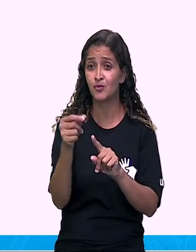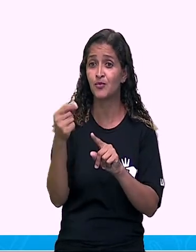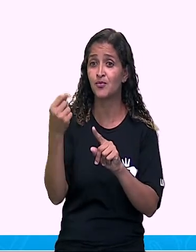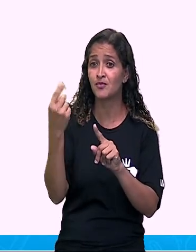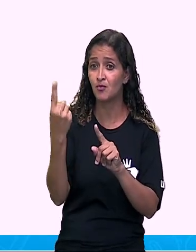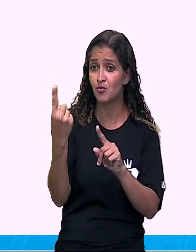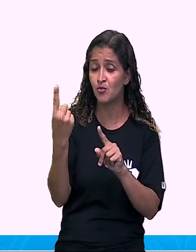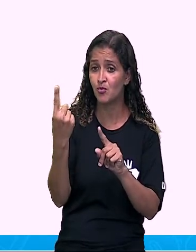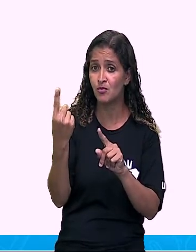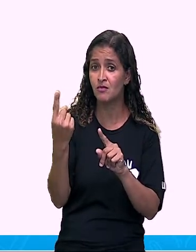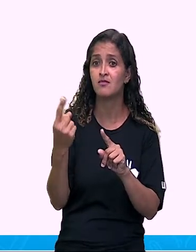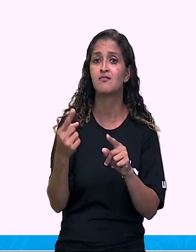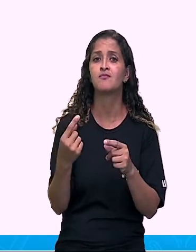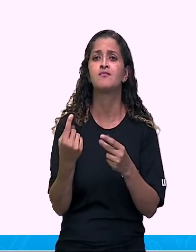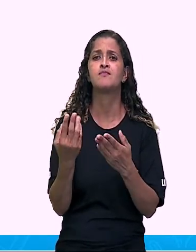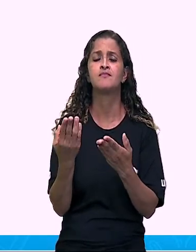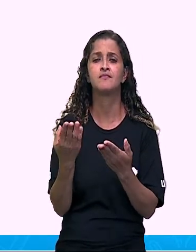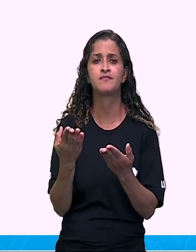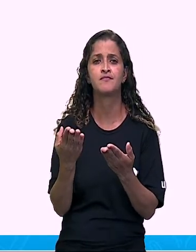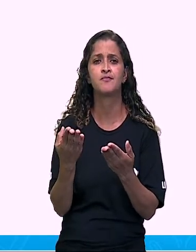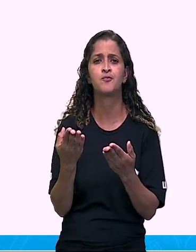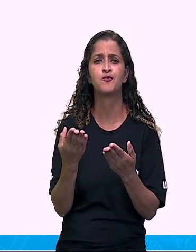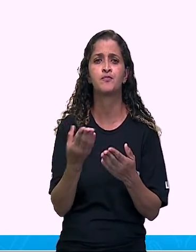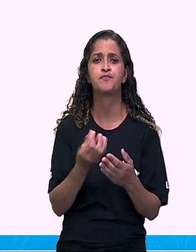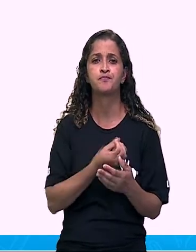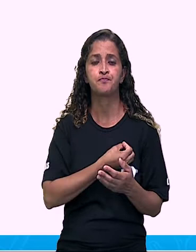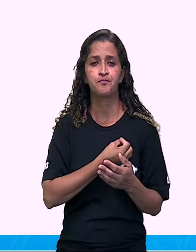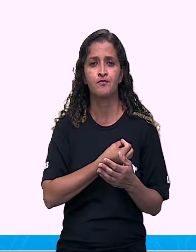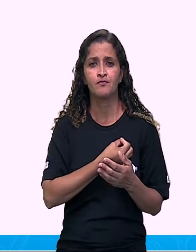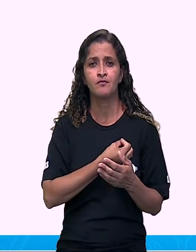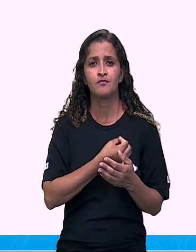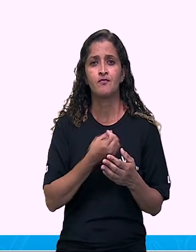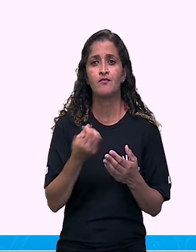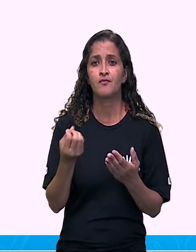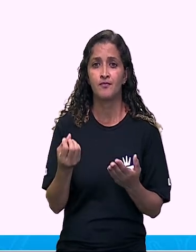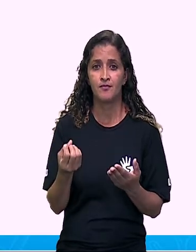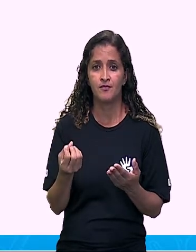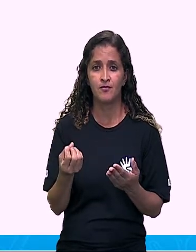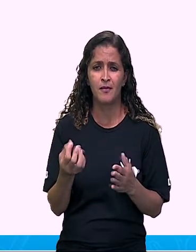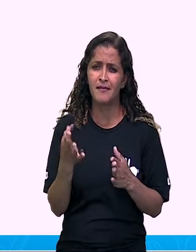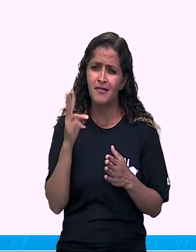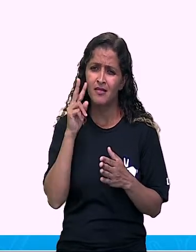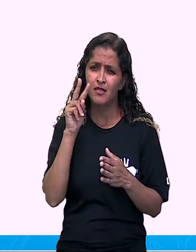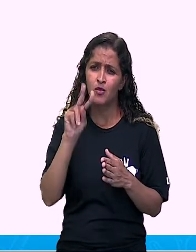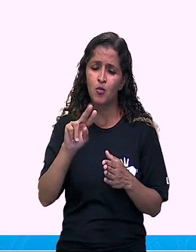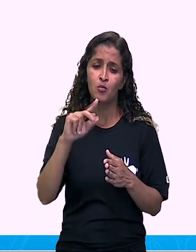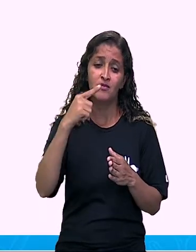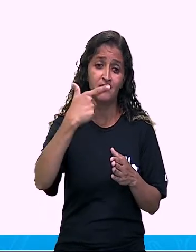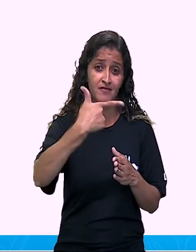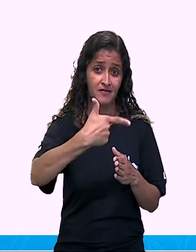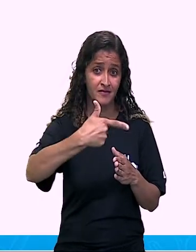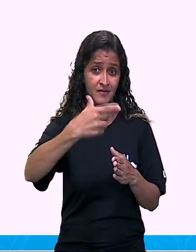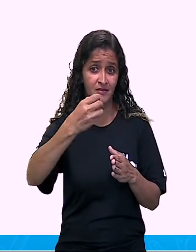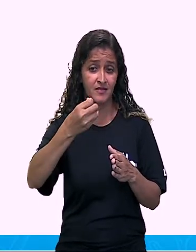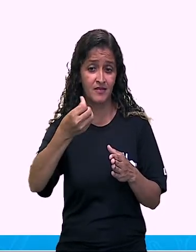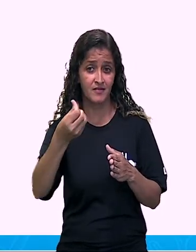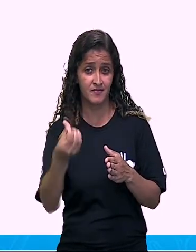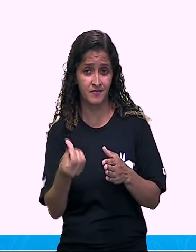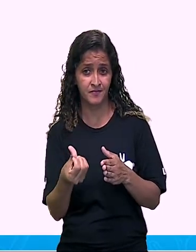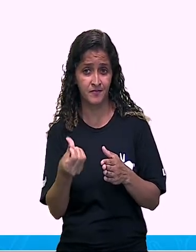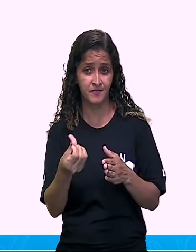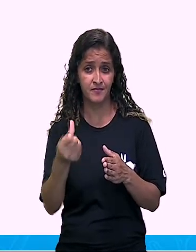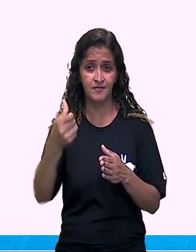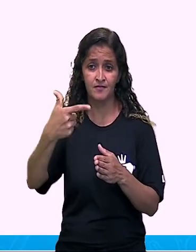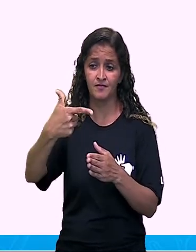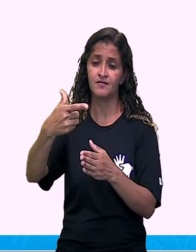E aqui nesse segundo número, nós vamos analisar direto ali o número 26, para que isso fique mais fácil